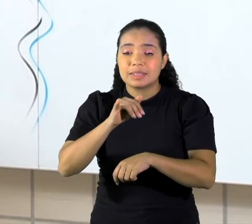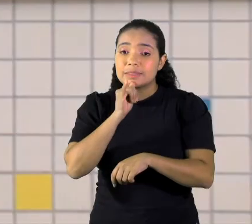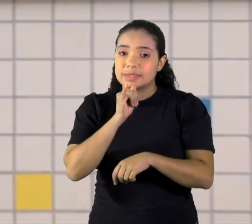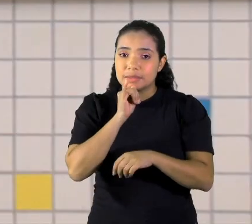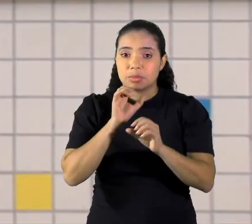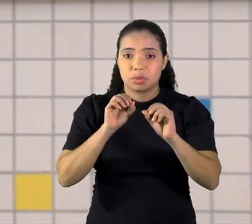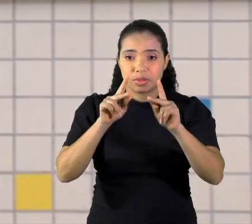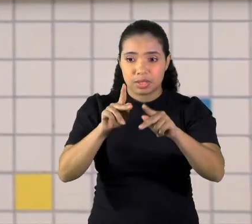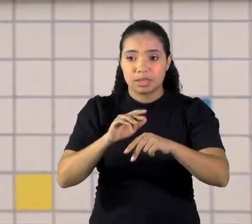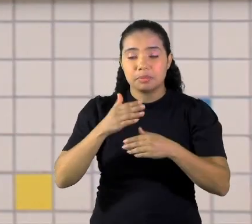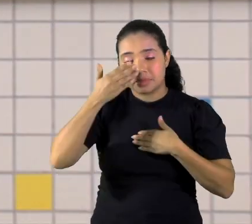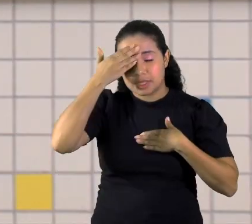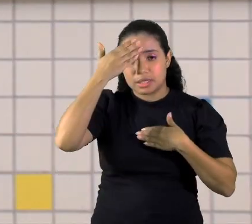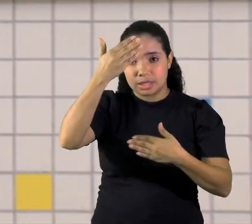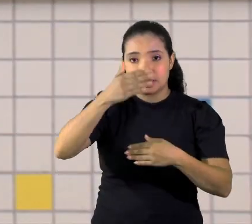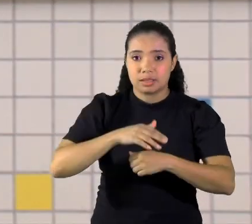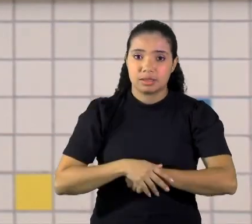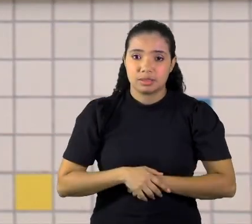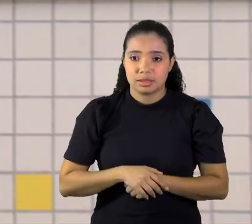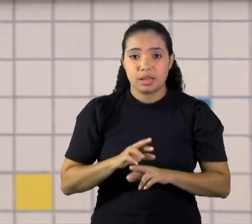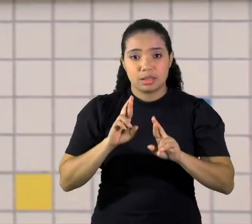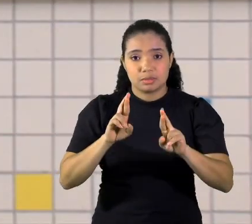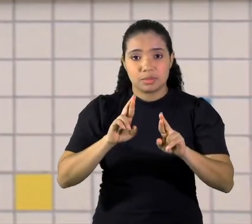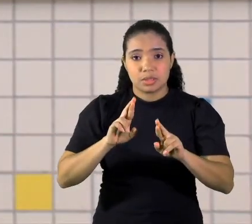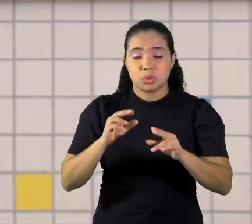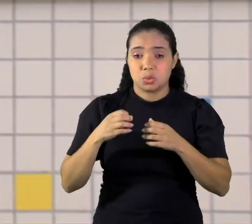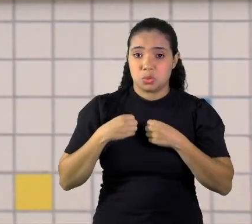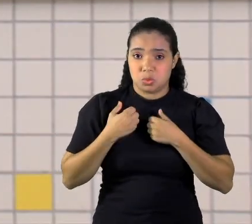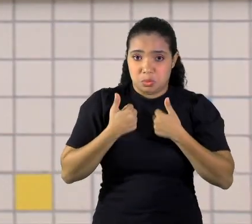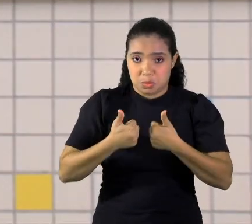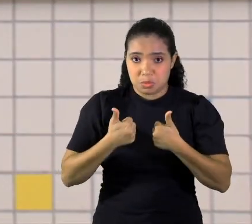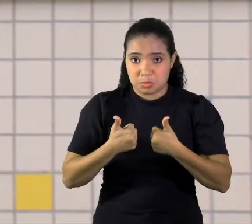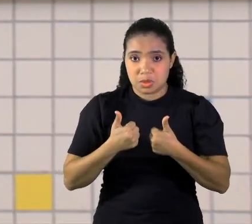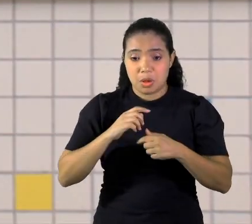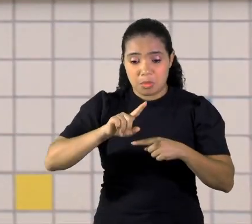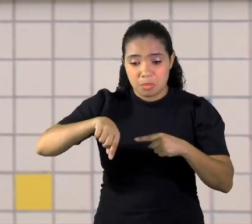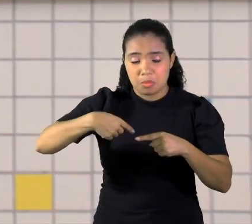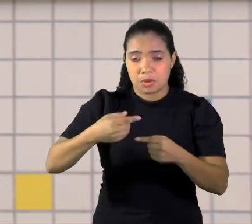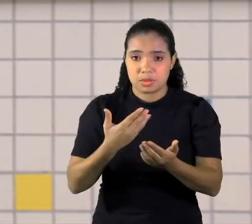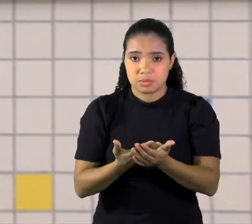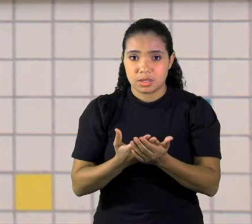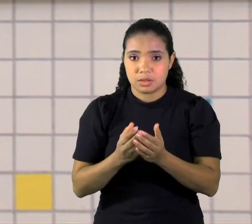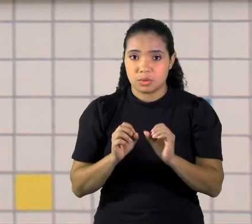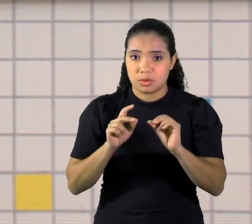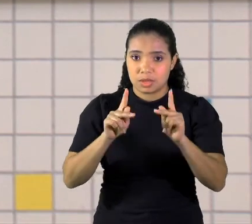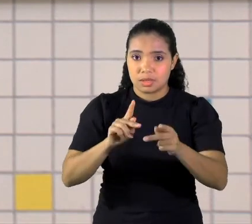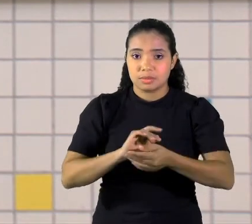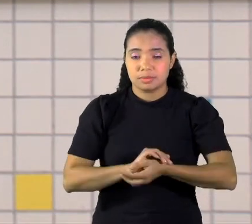ok? Então, muito obrigado. Espero que estejam tudo bem. Nos vemos na próxima aula, ok?